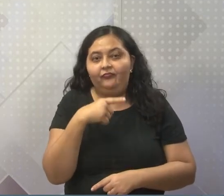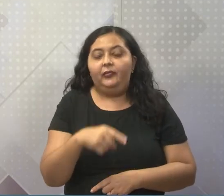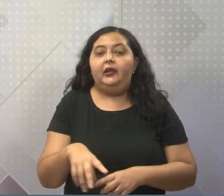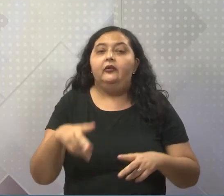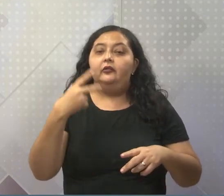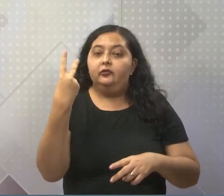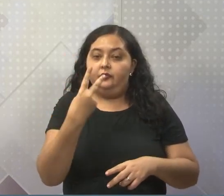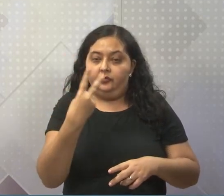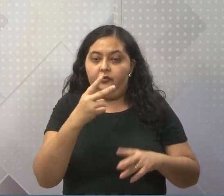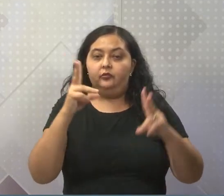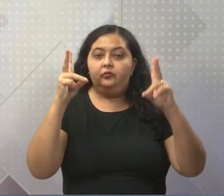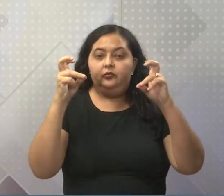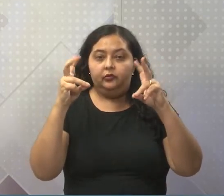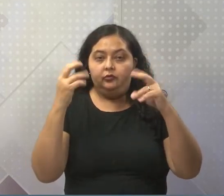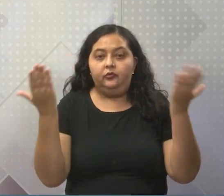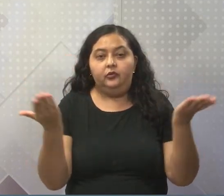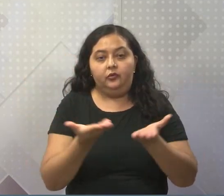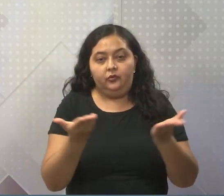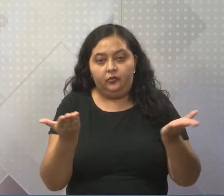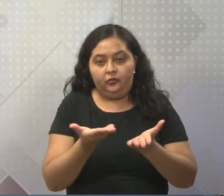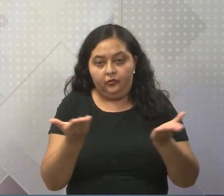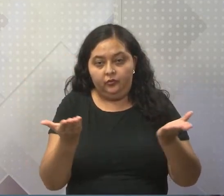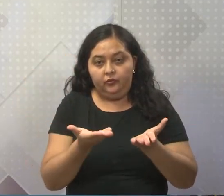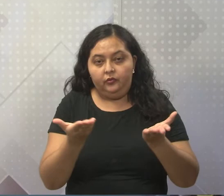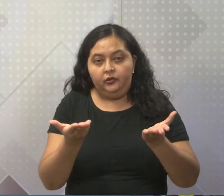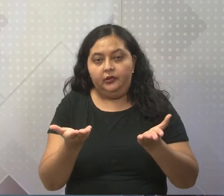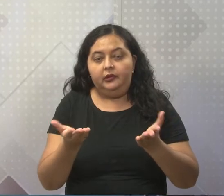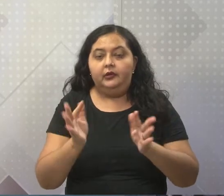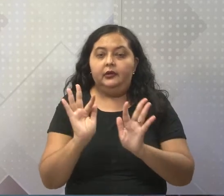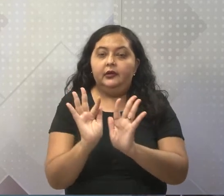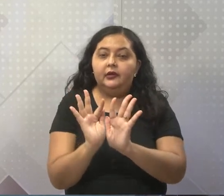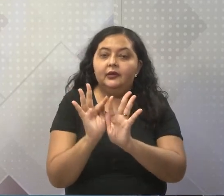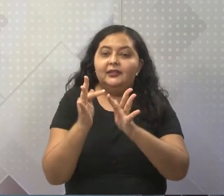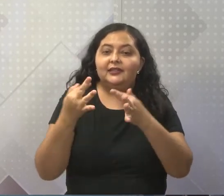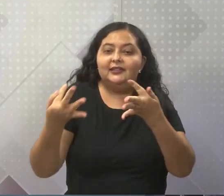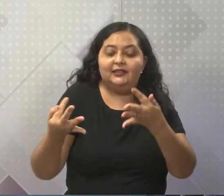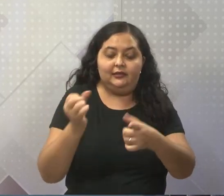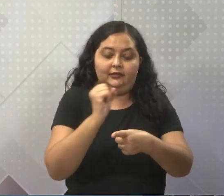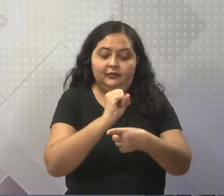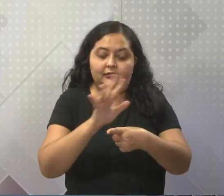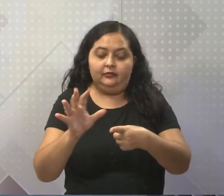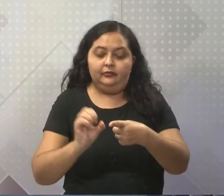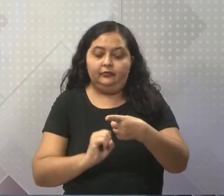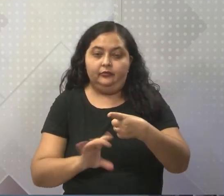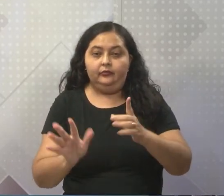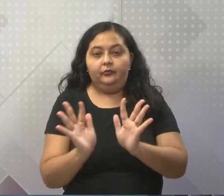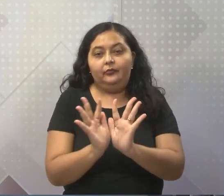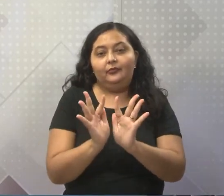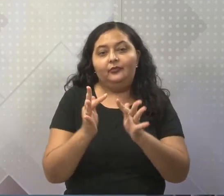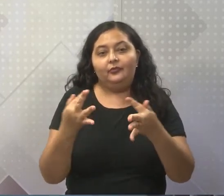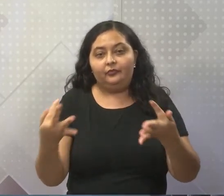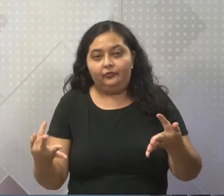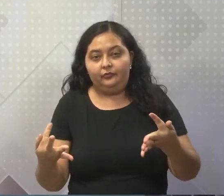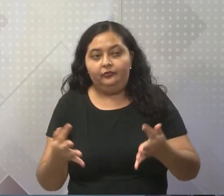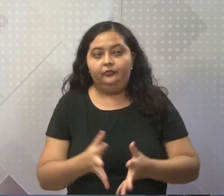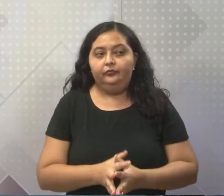de hoje, que é simplificação de frações.